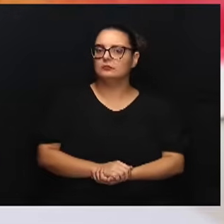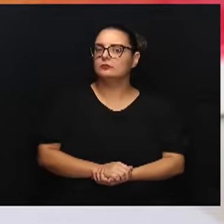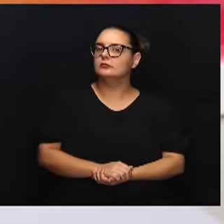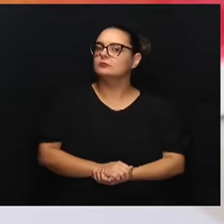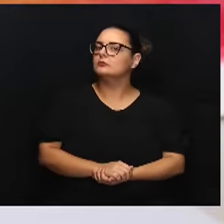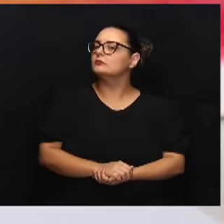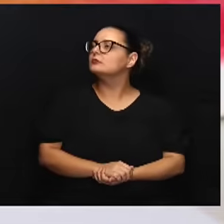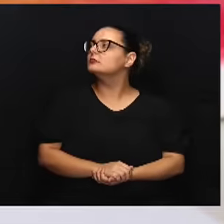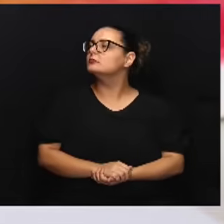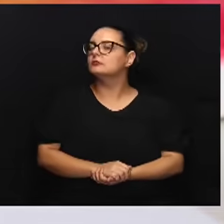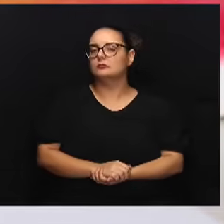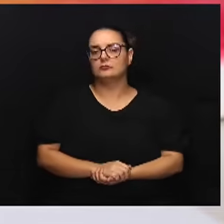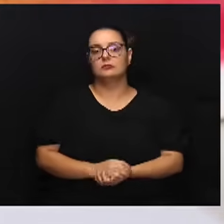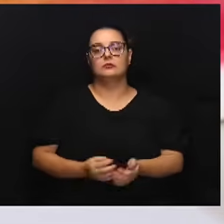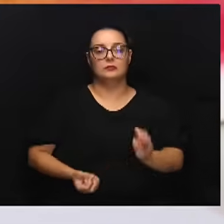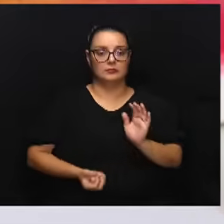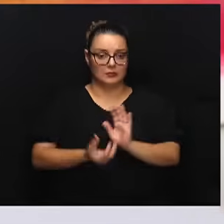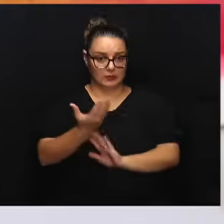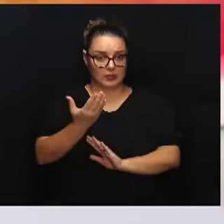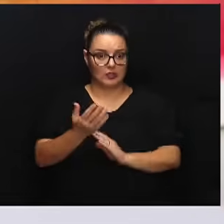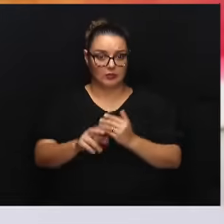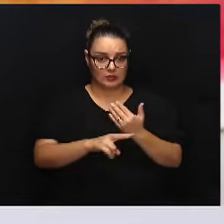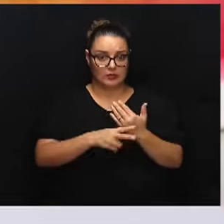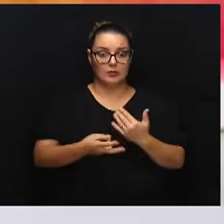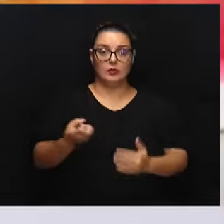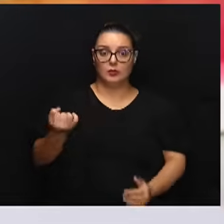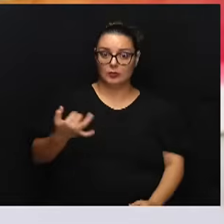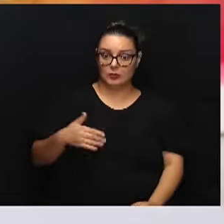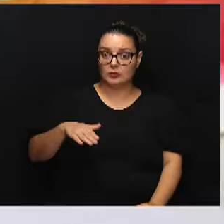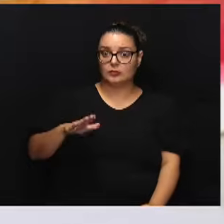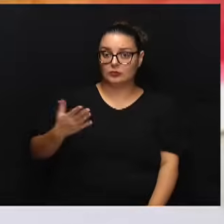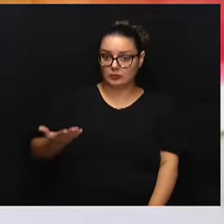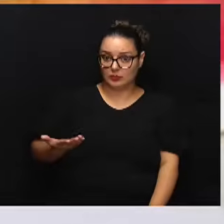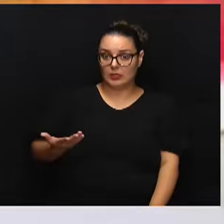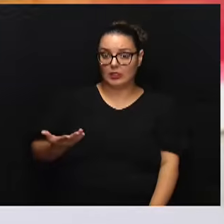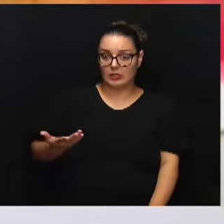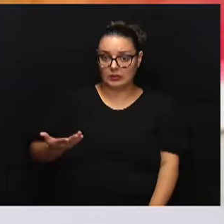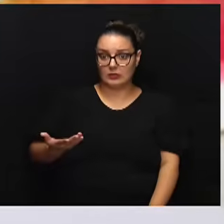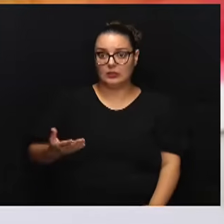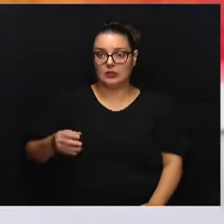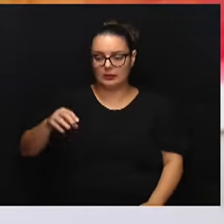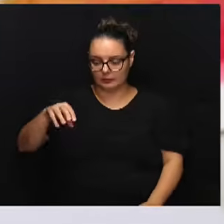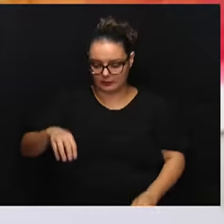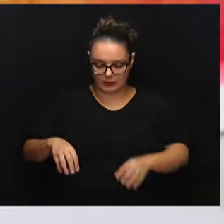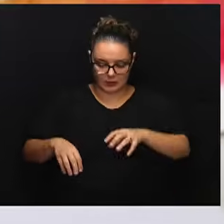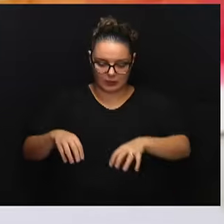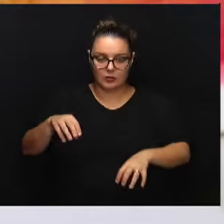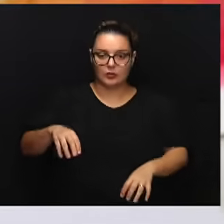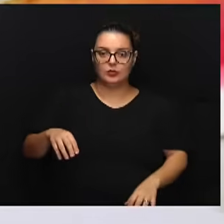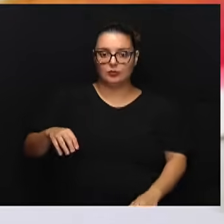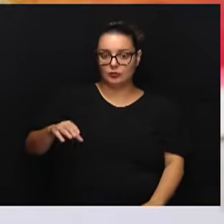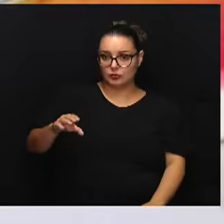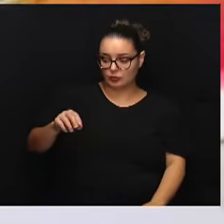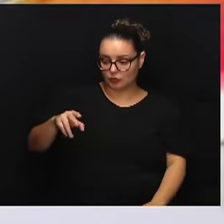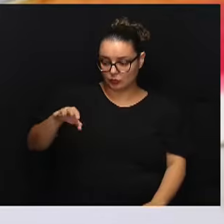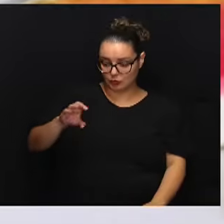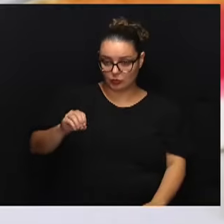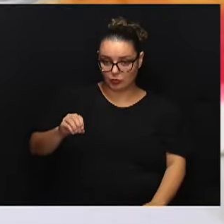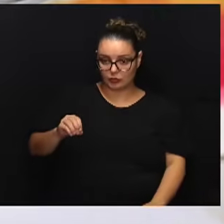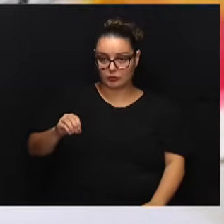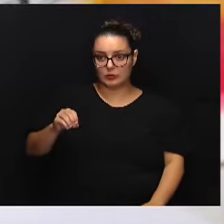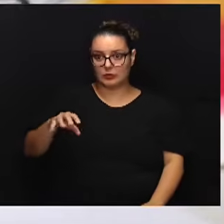E pra gente criar esse efeito, quanto mais tiver essa marcação do cubo da esponja,